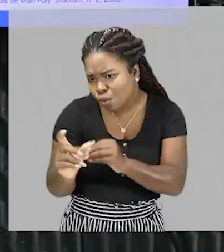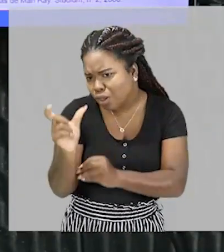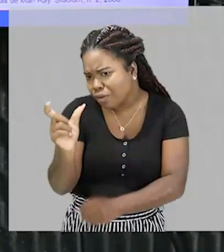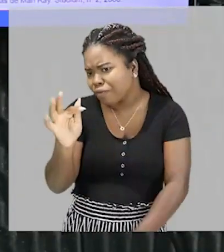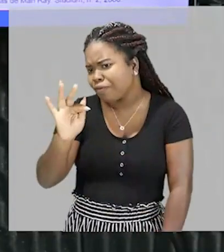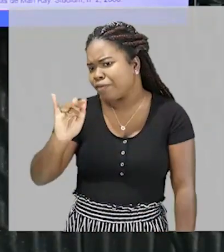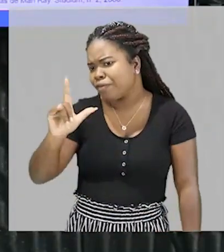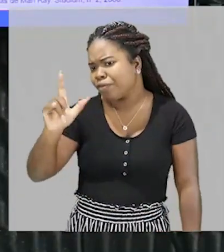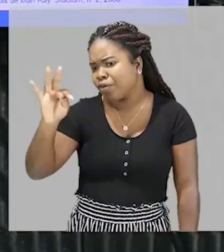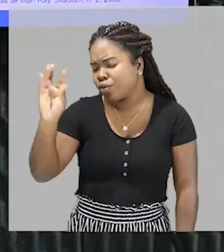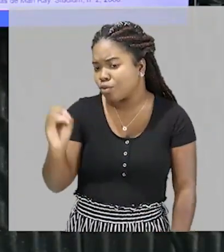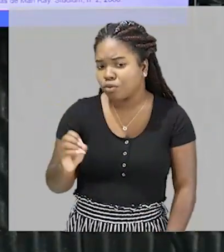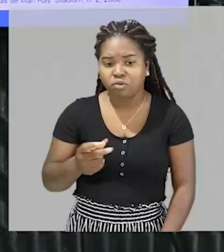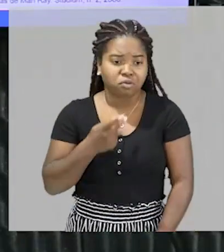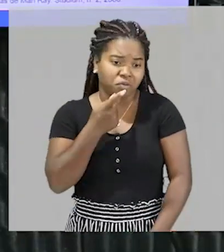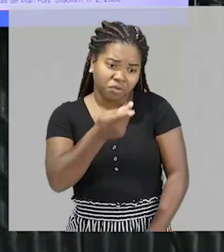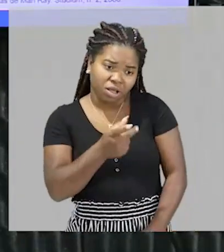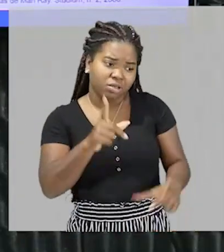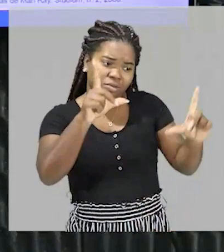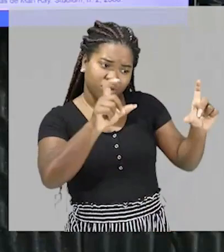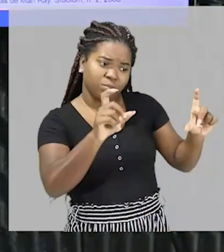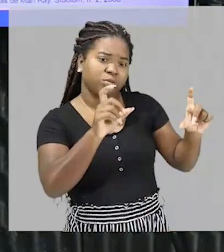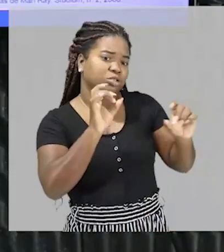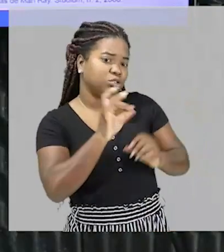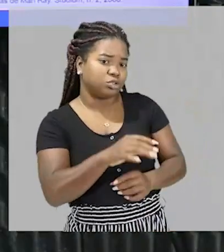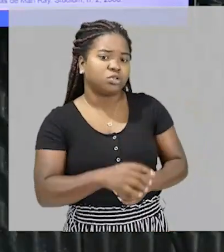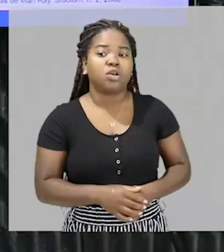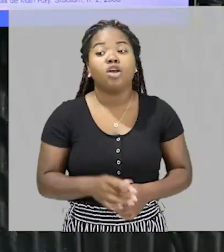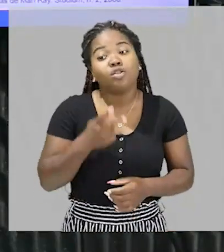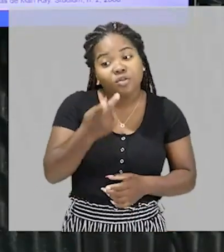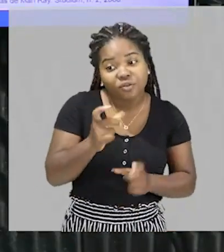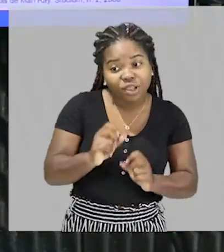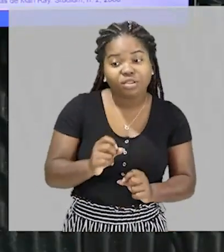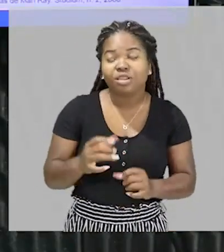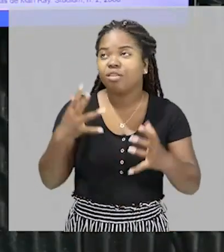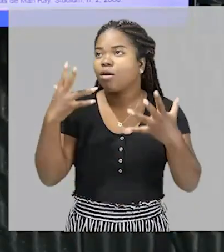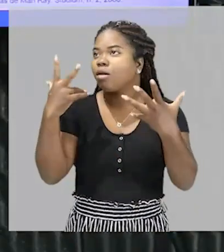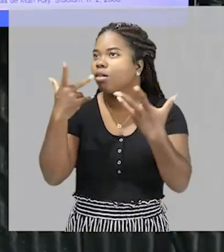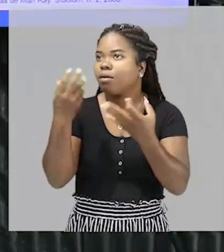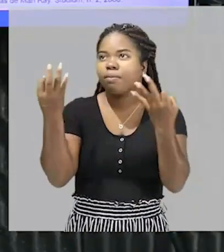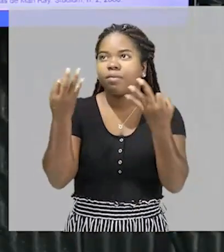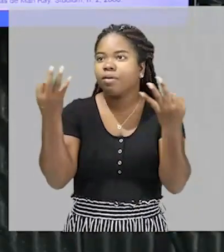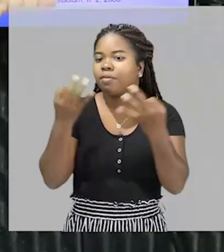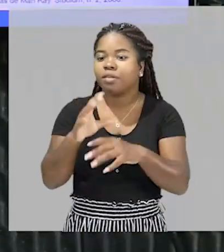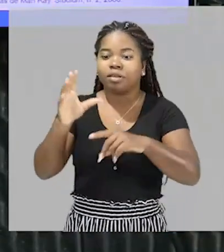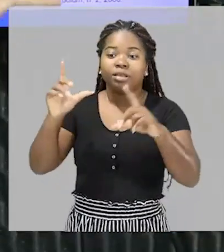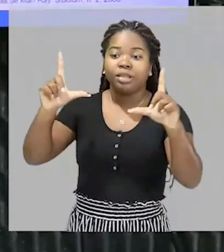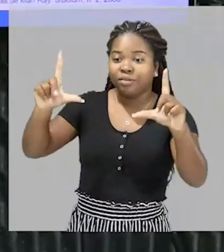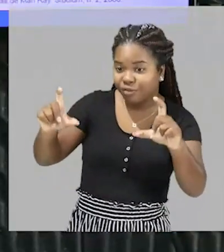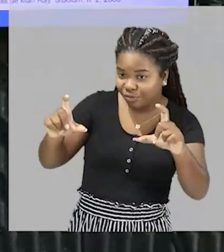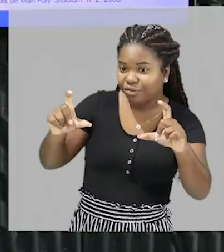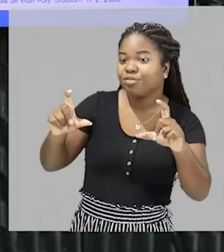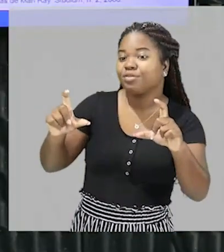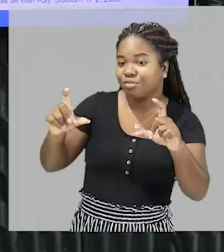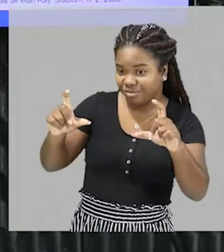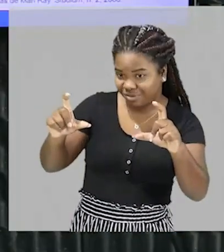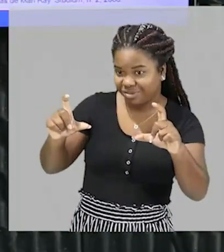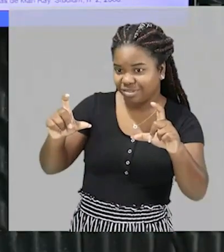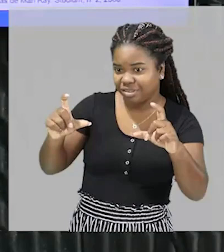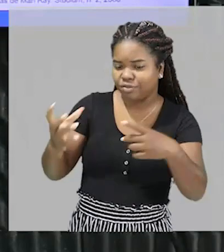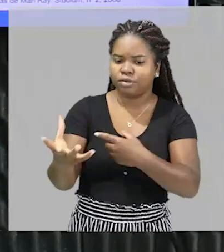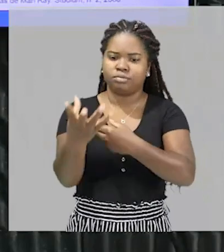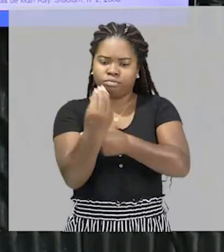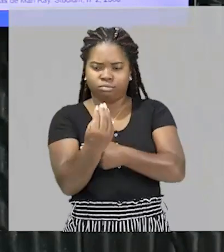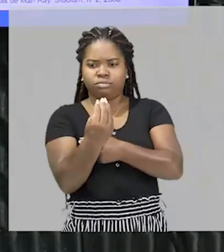uma fotografia apenas. Eu estou dizendo que eu sou tão perfeito, sou tão lindo, que a fotografia diz exatamente o que eu sou. Só que